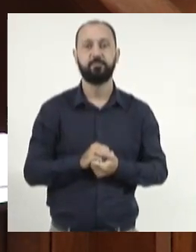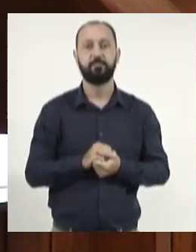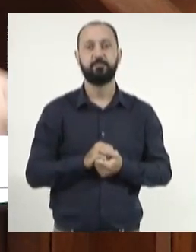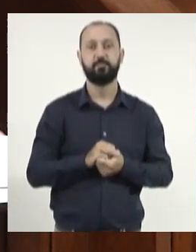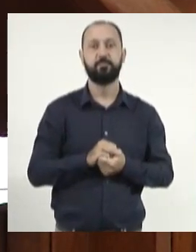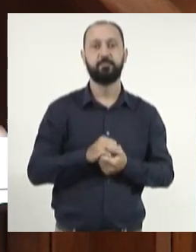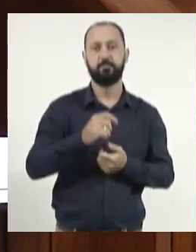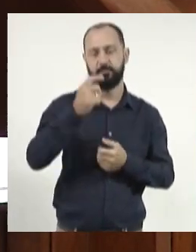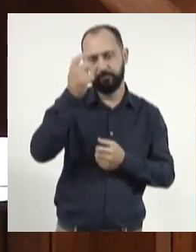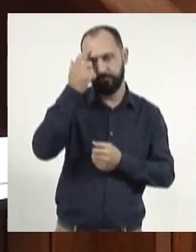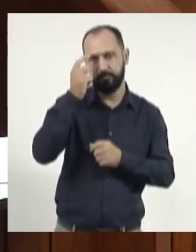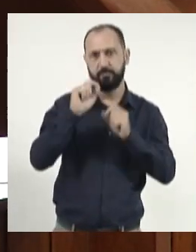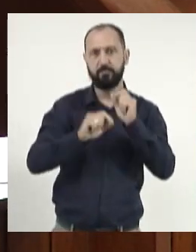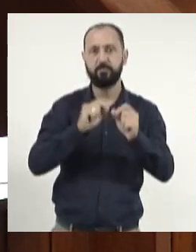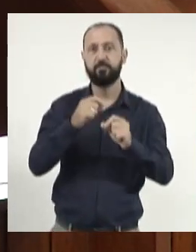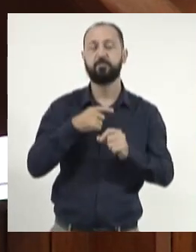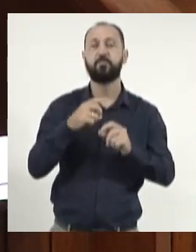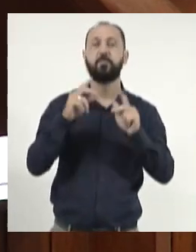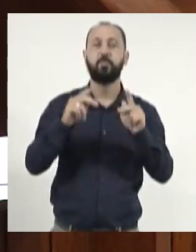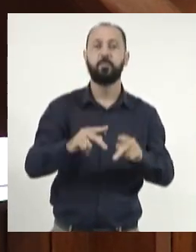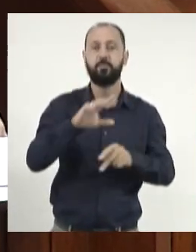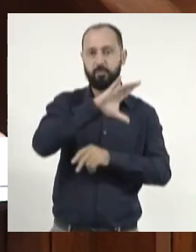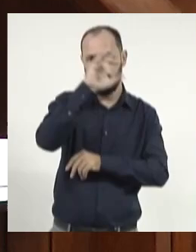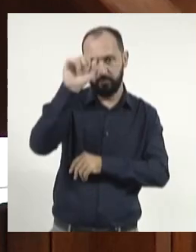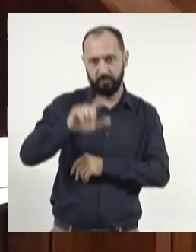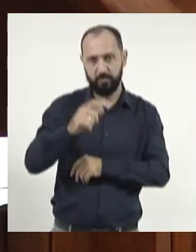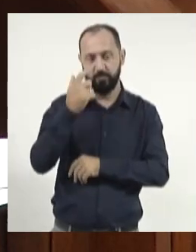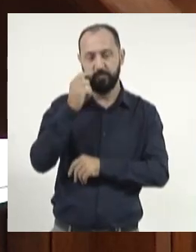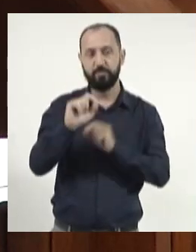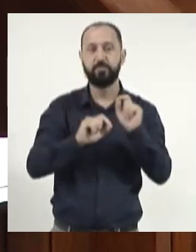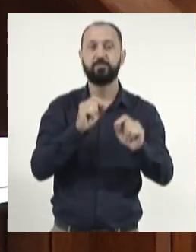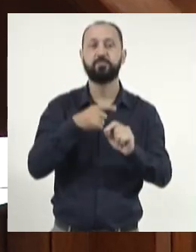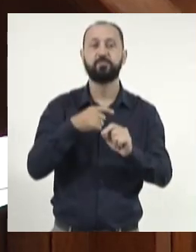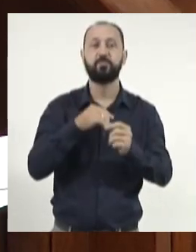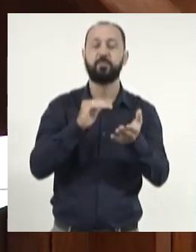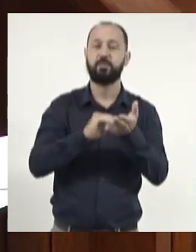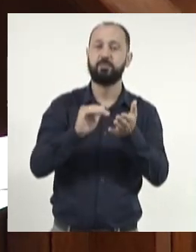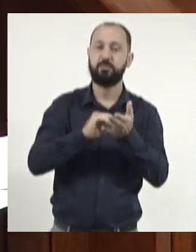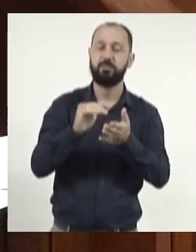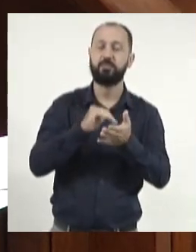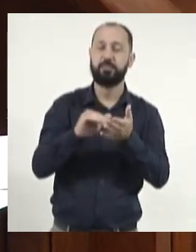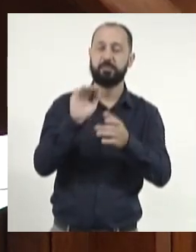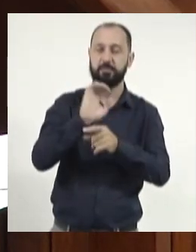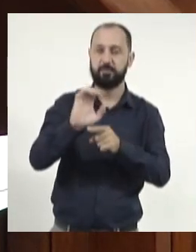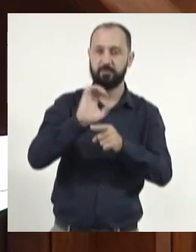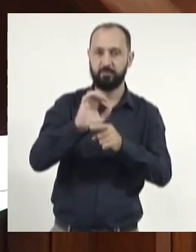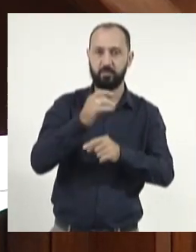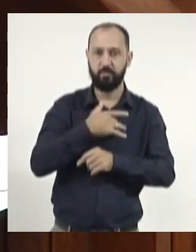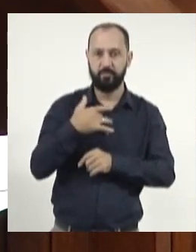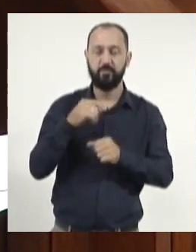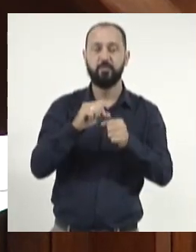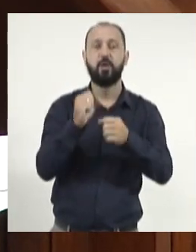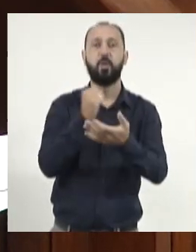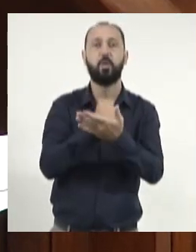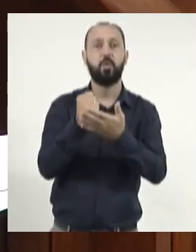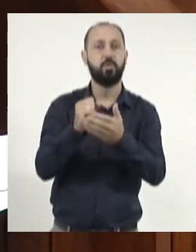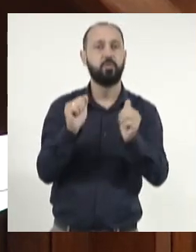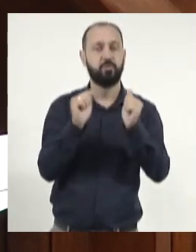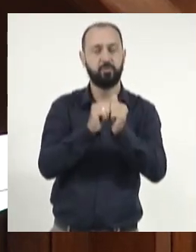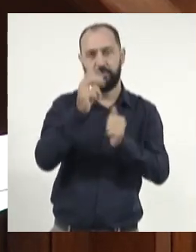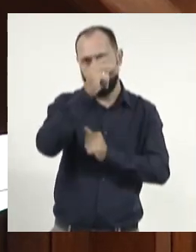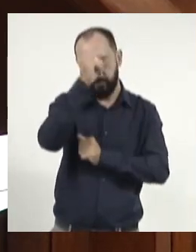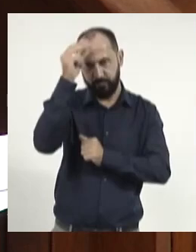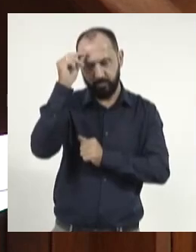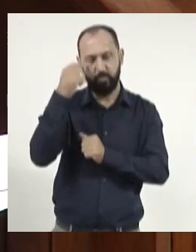Considerando também que o governo de Mato Grosso do Sul, por intermédio da Secretaria Estadual de Saúde, contratualizou junto à Prefeitura